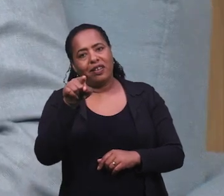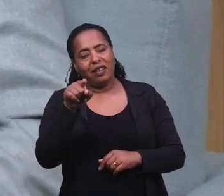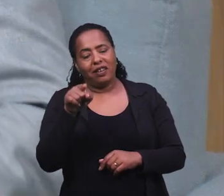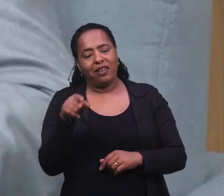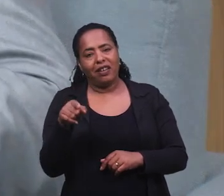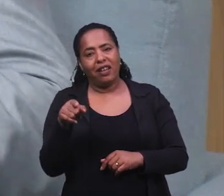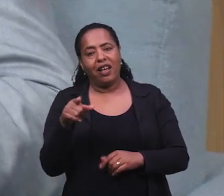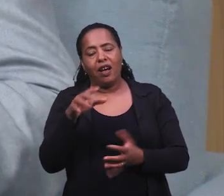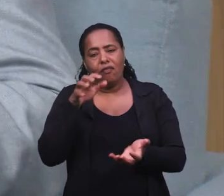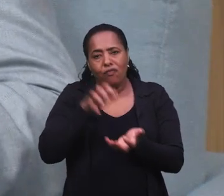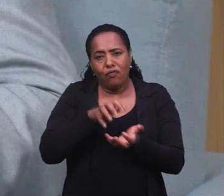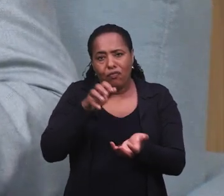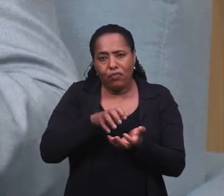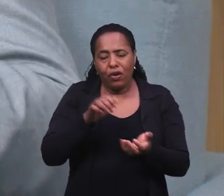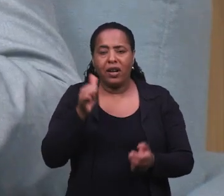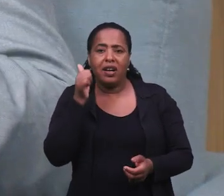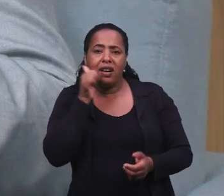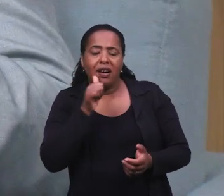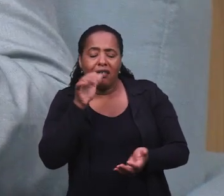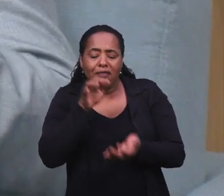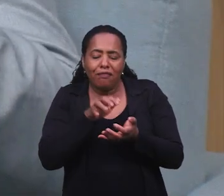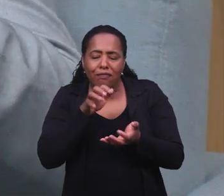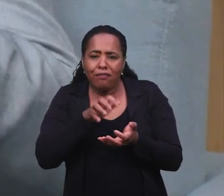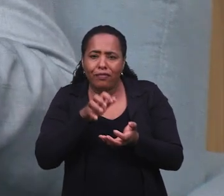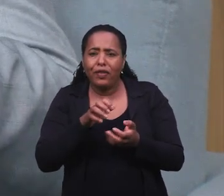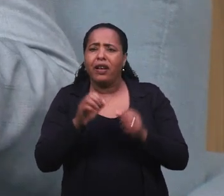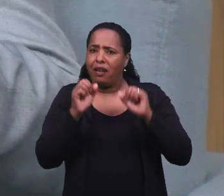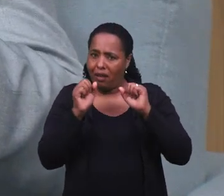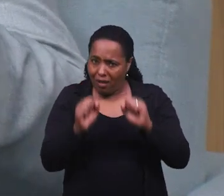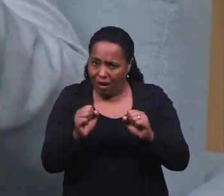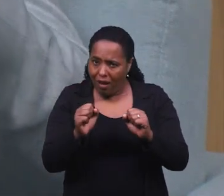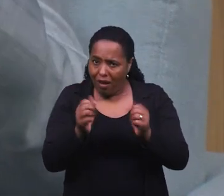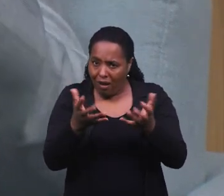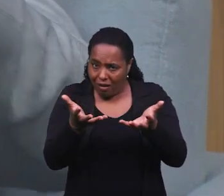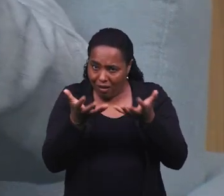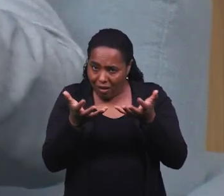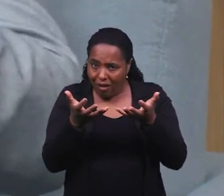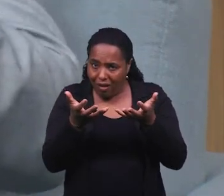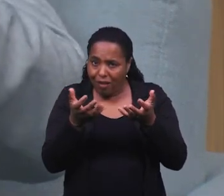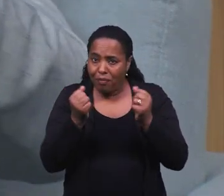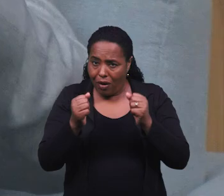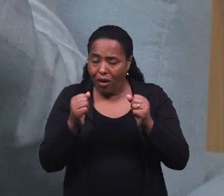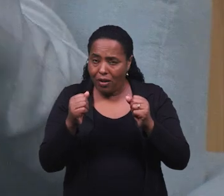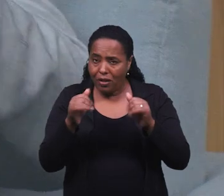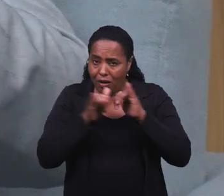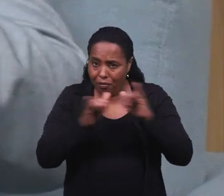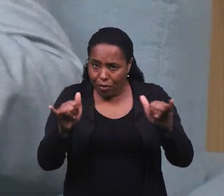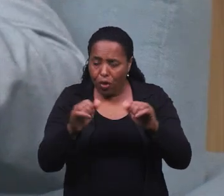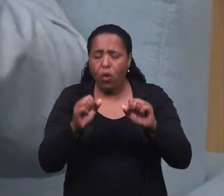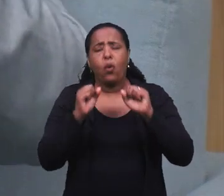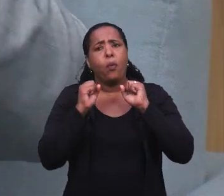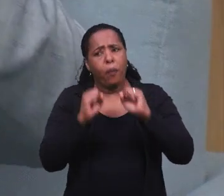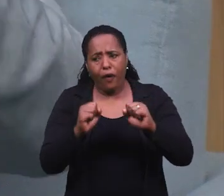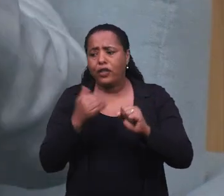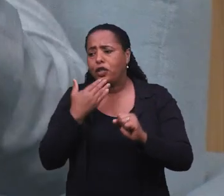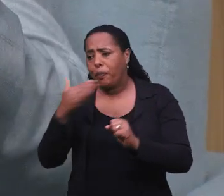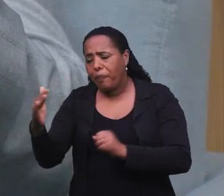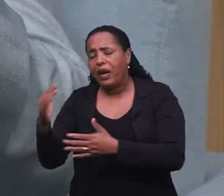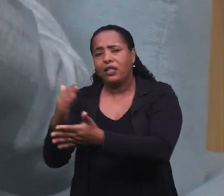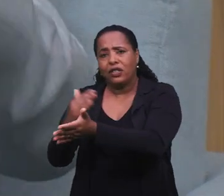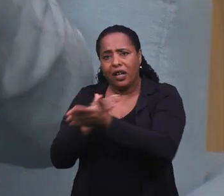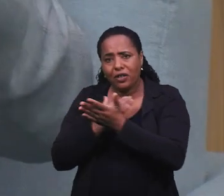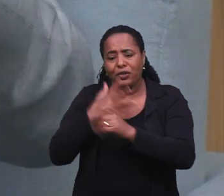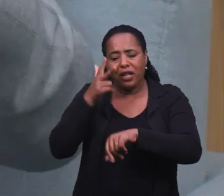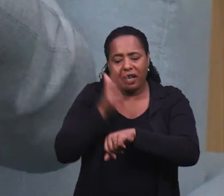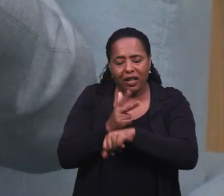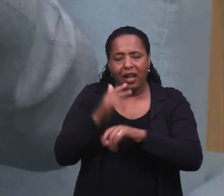vídeo curto, um vídeo onde você vai deixar o seu recado para o vovô, para a vovó, para o seu pai, para a sua mãe, para os irmãos idosos da sua